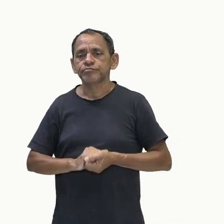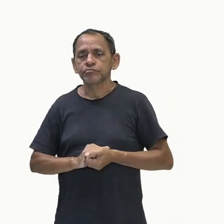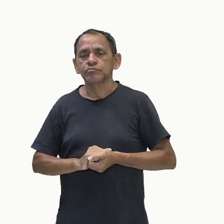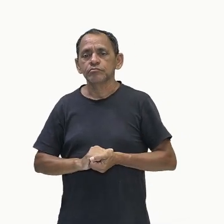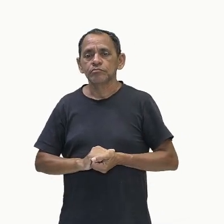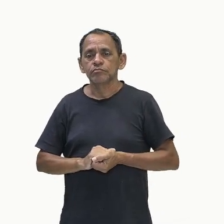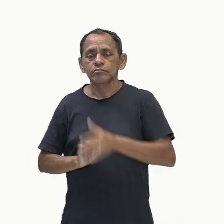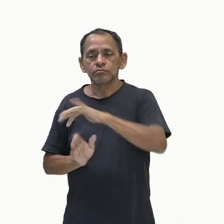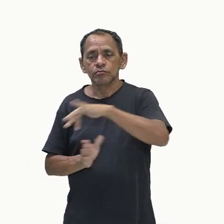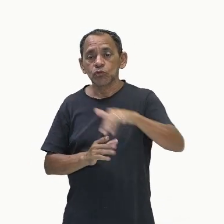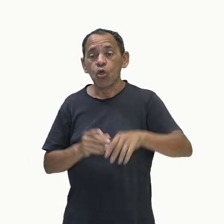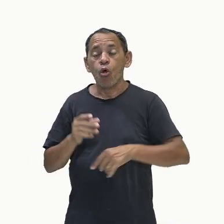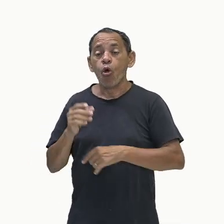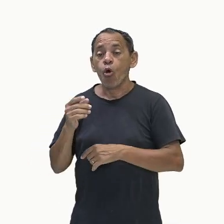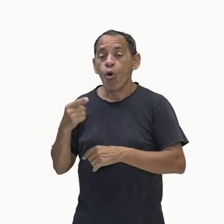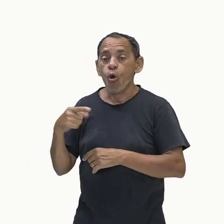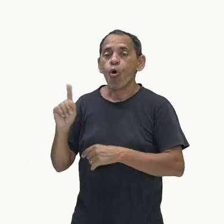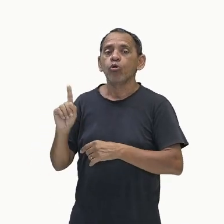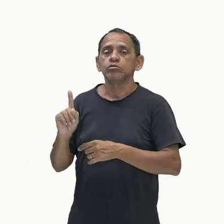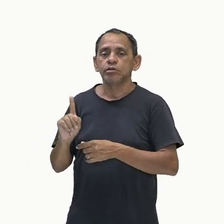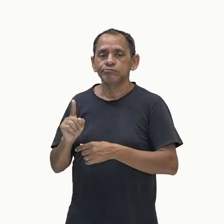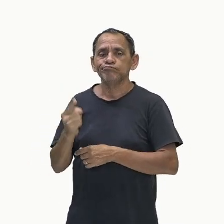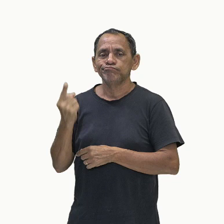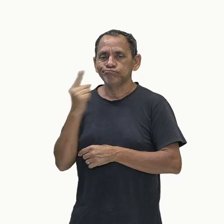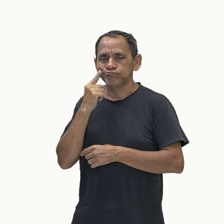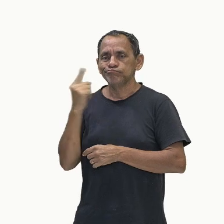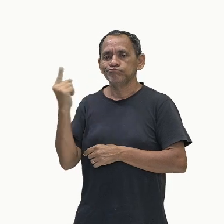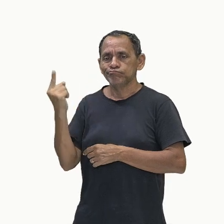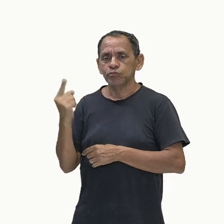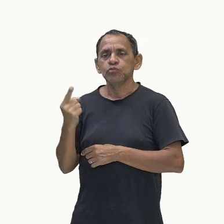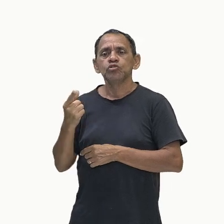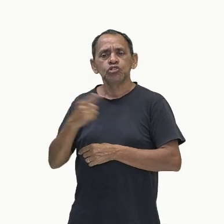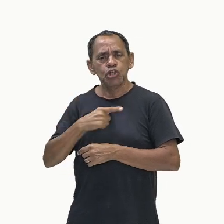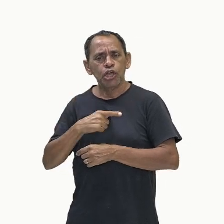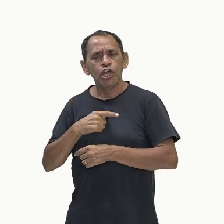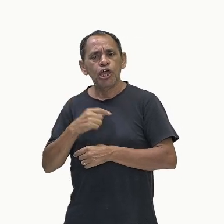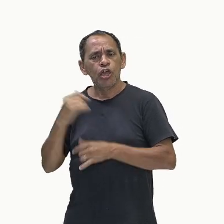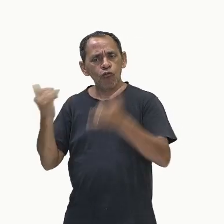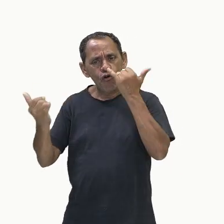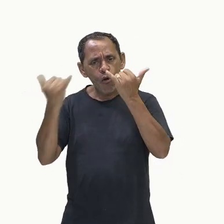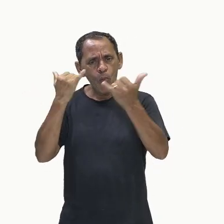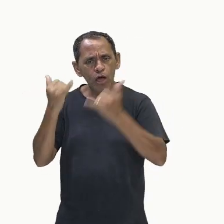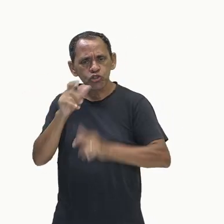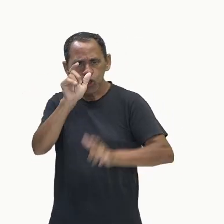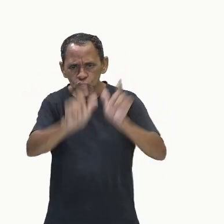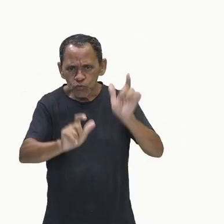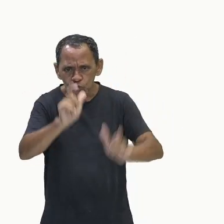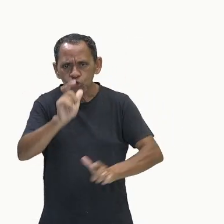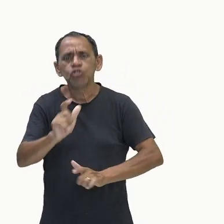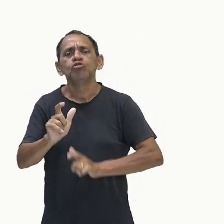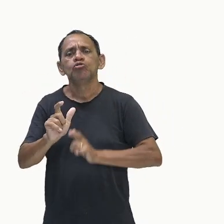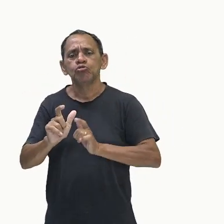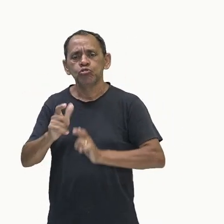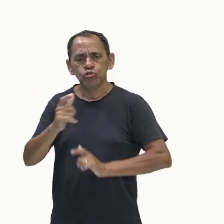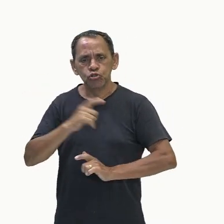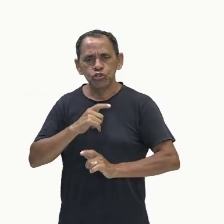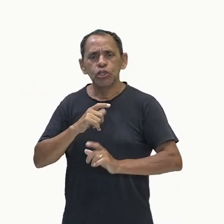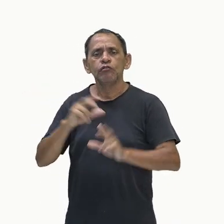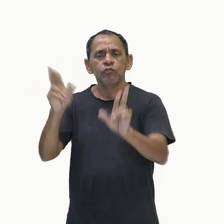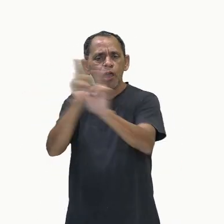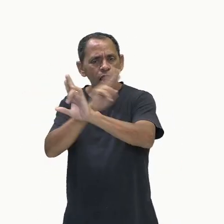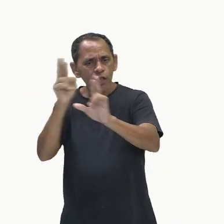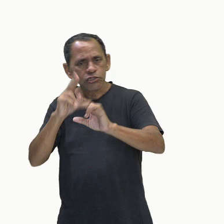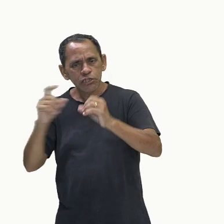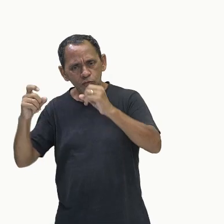é que o heredograma ele vai conter informações de indivíduos onde houve relação, onde houve a